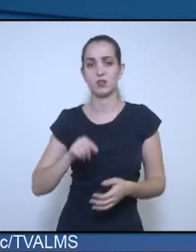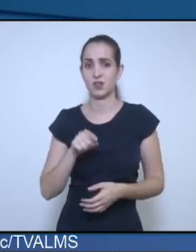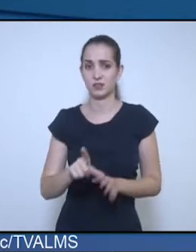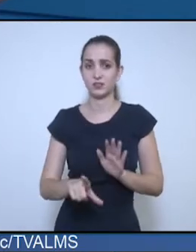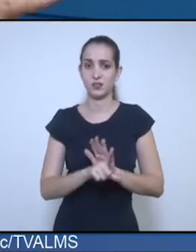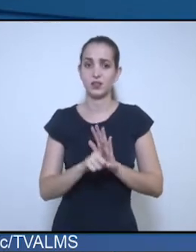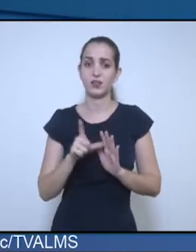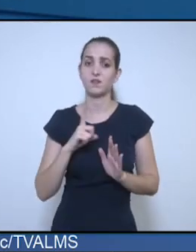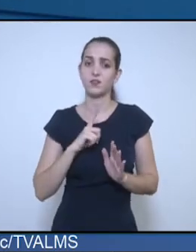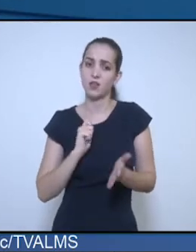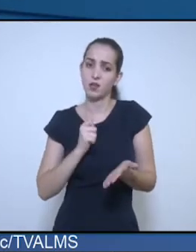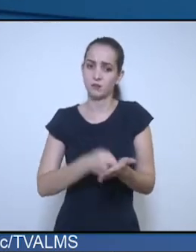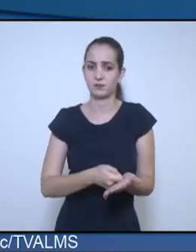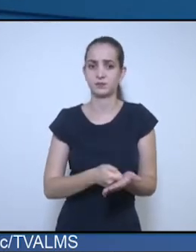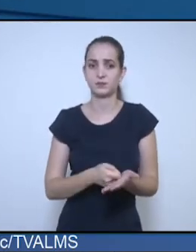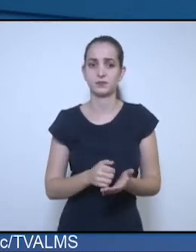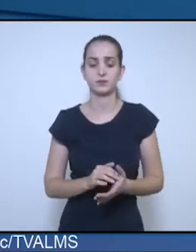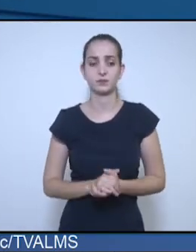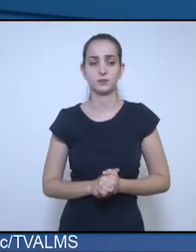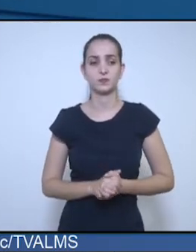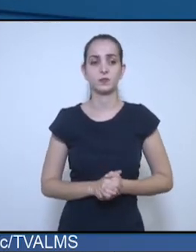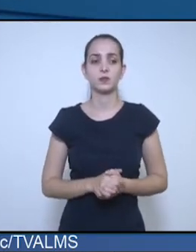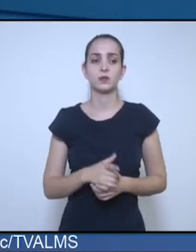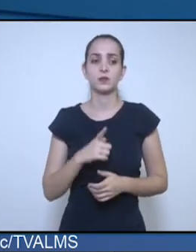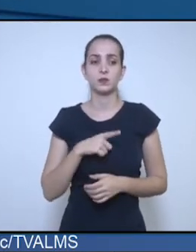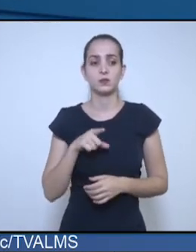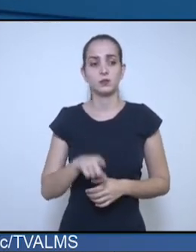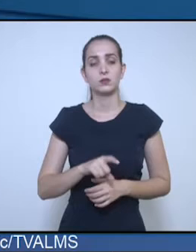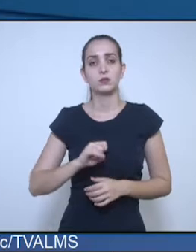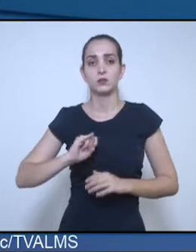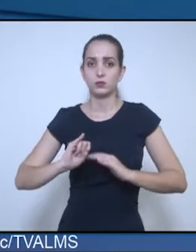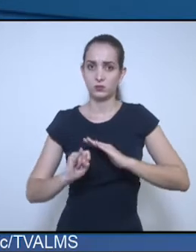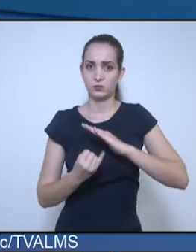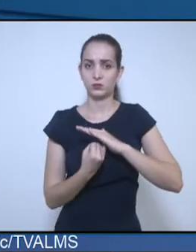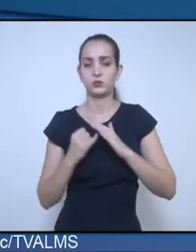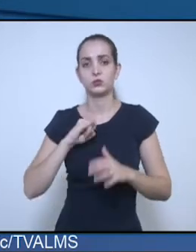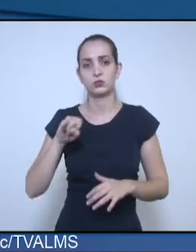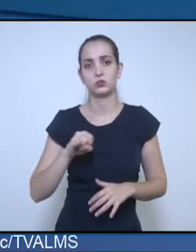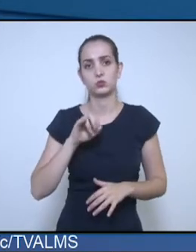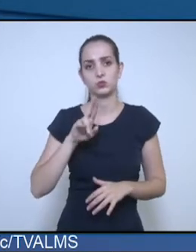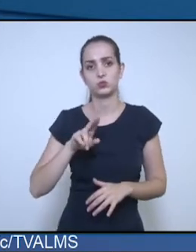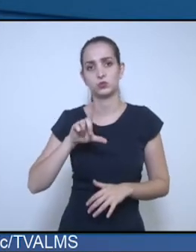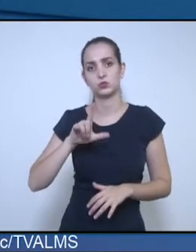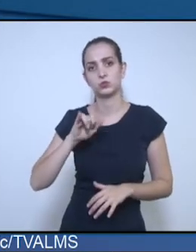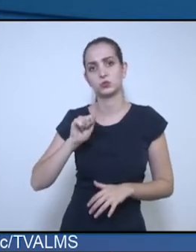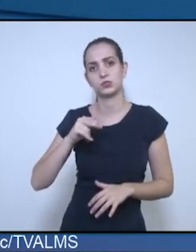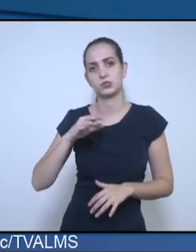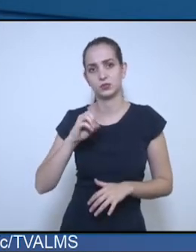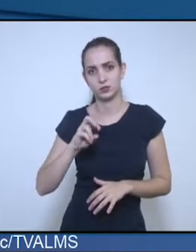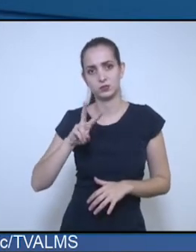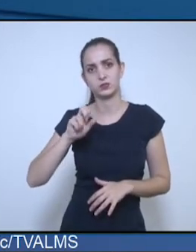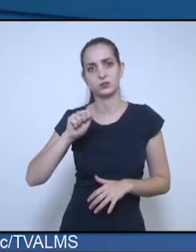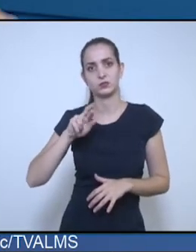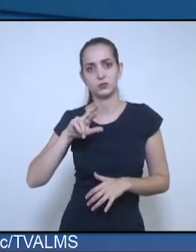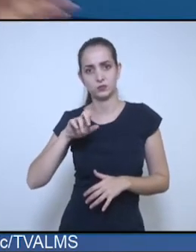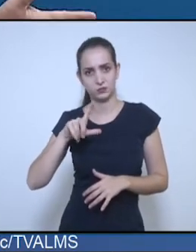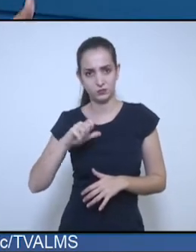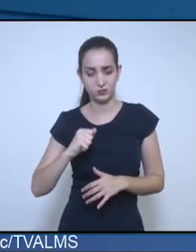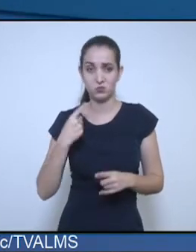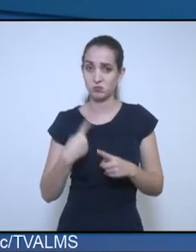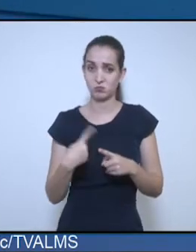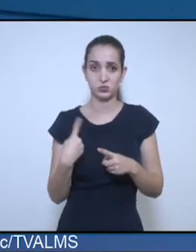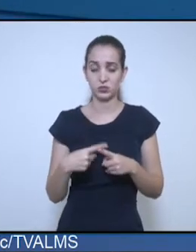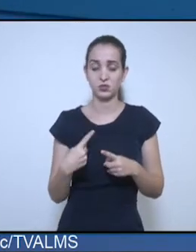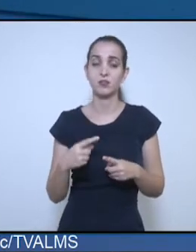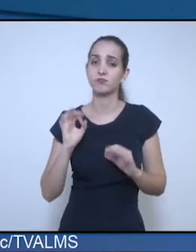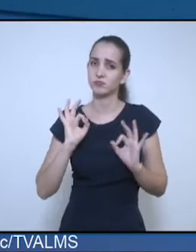lei está sendo aplicada no Instituto Juliano Varela, está sendo aplicada. Por quê? Porque